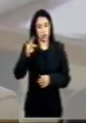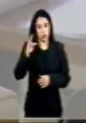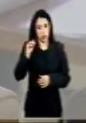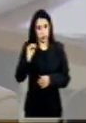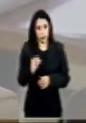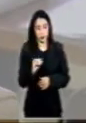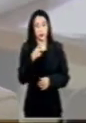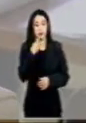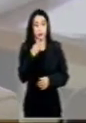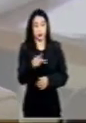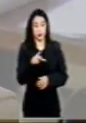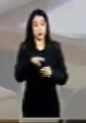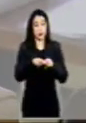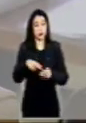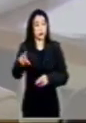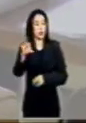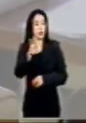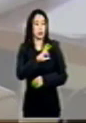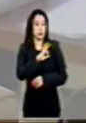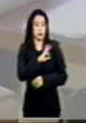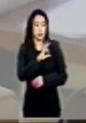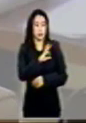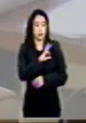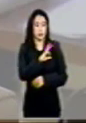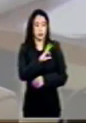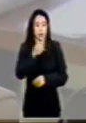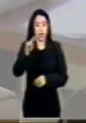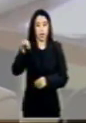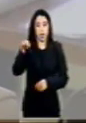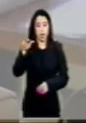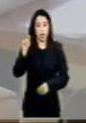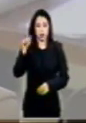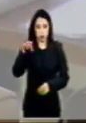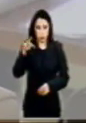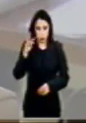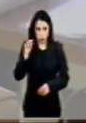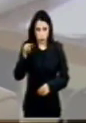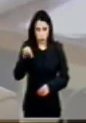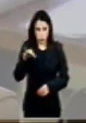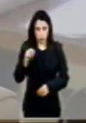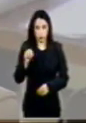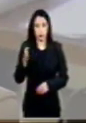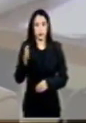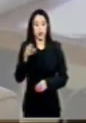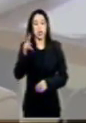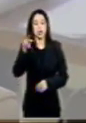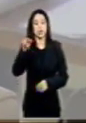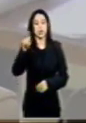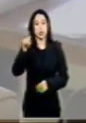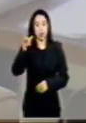noticiante, pelos policiais legislativos Antônio Tavares dos Santos Neto, Geraldo César